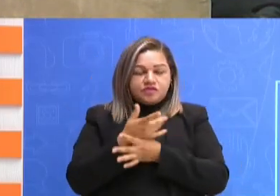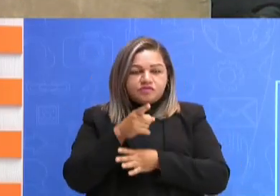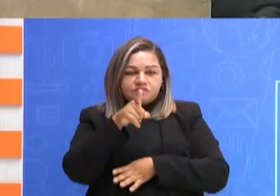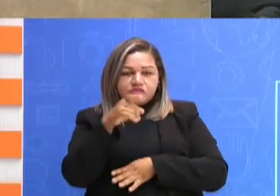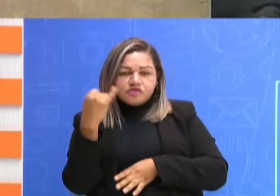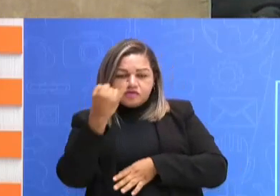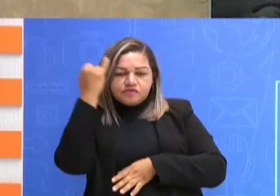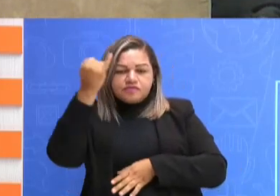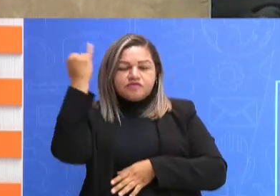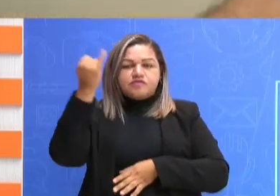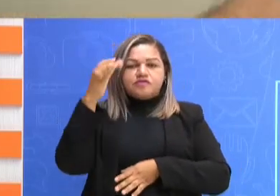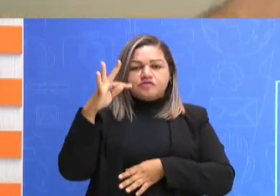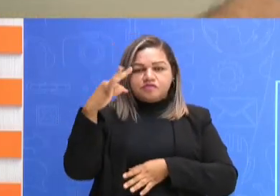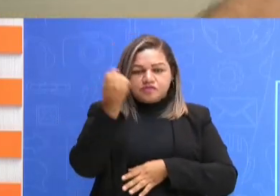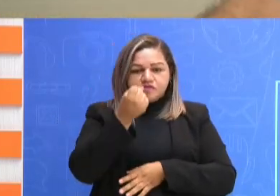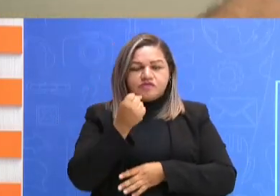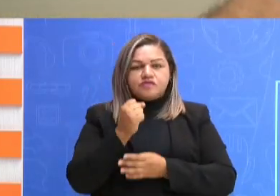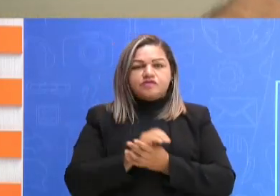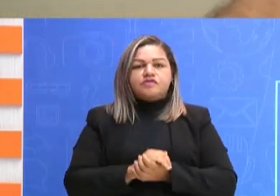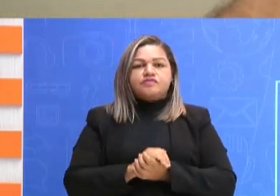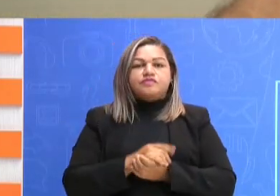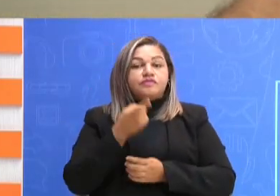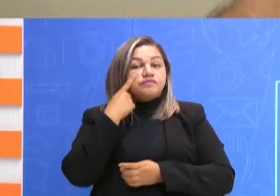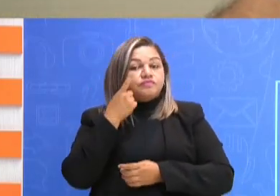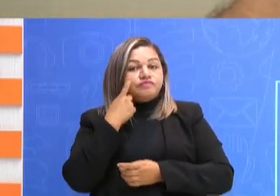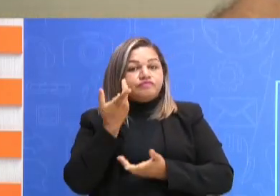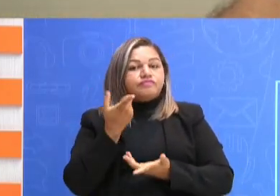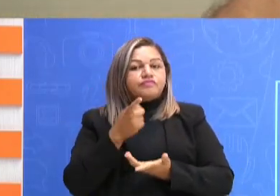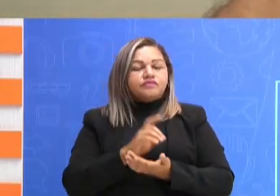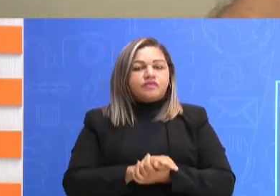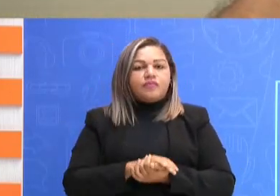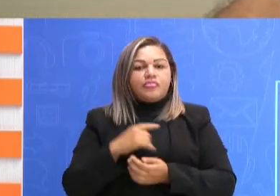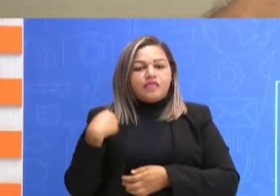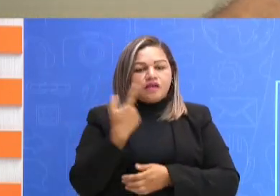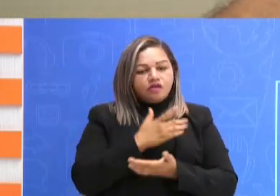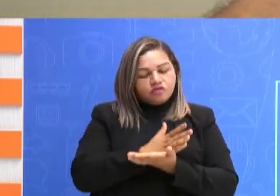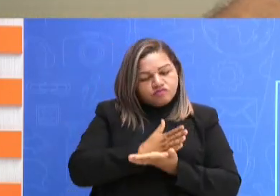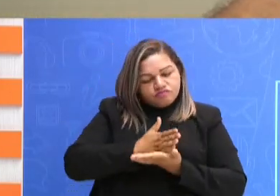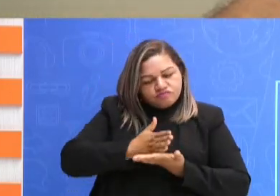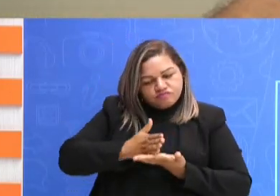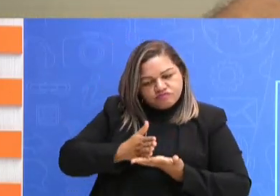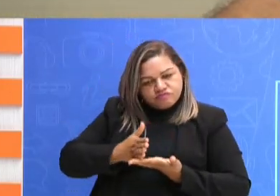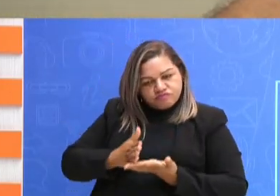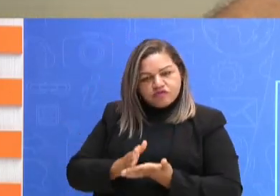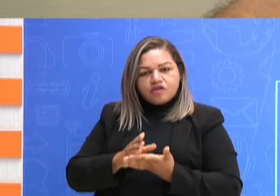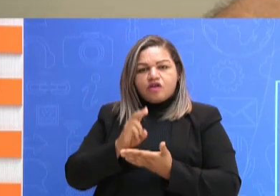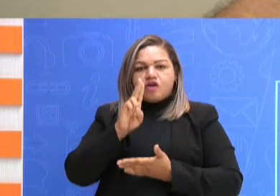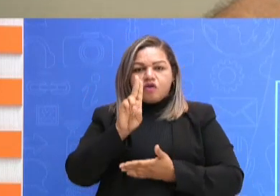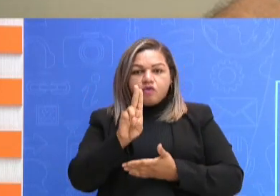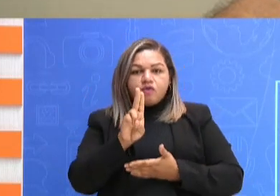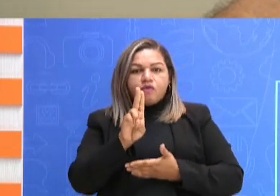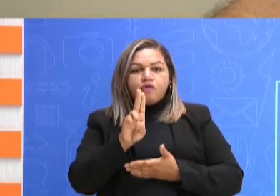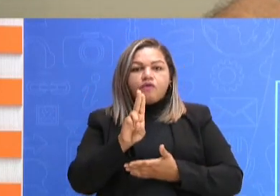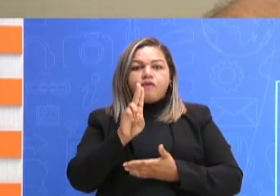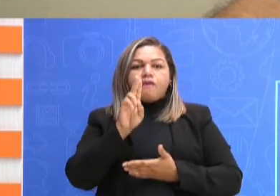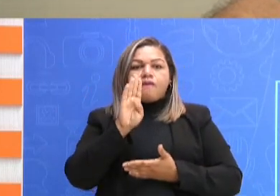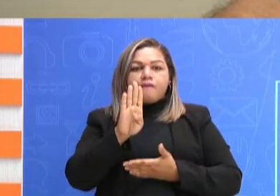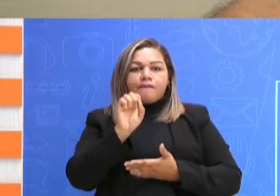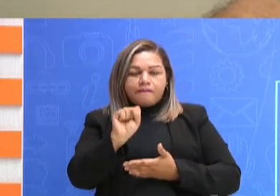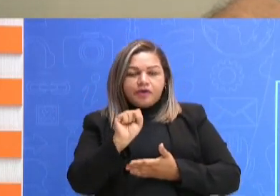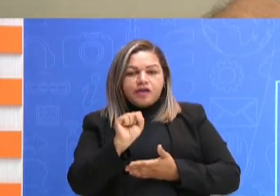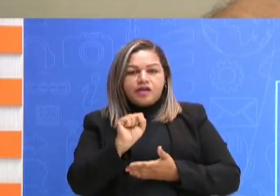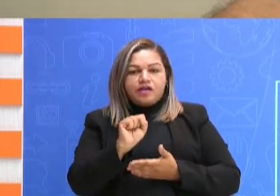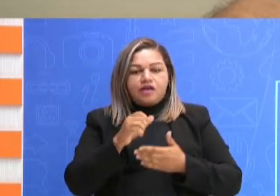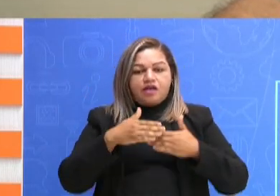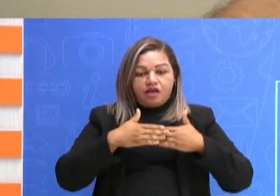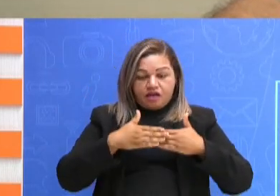você, importante para todos nós. Veja só, nós começamos com alguns UBSs abertas no período noturno.